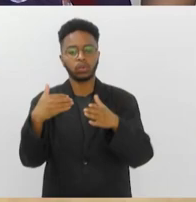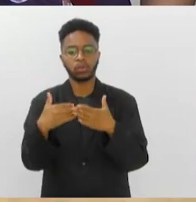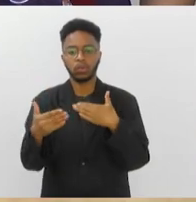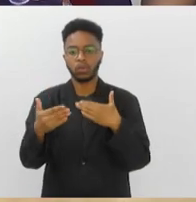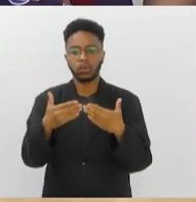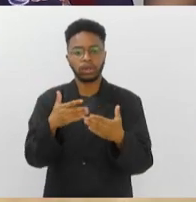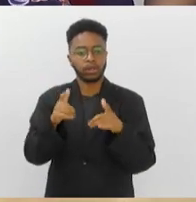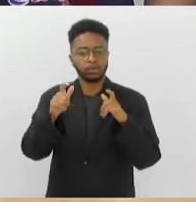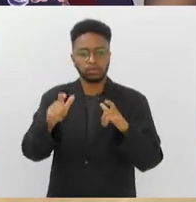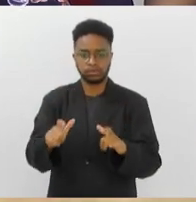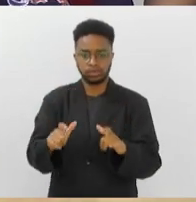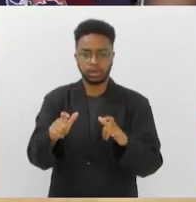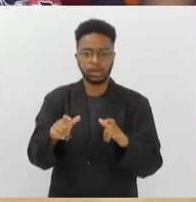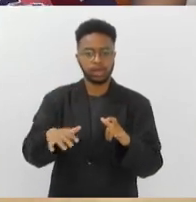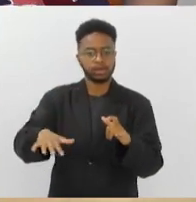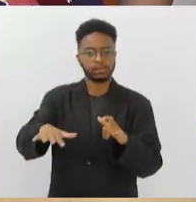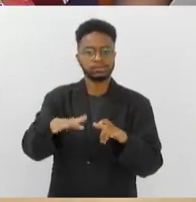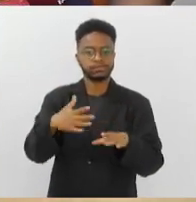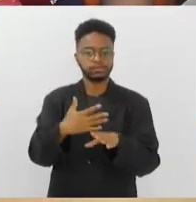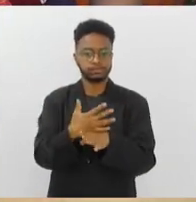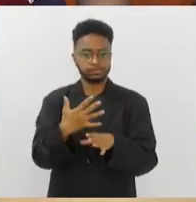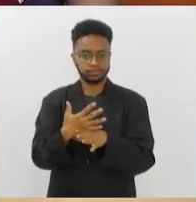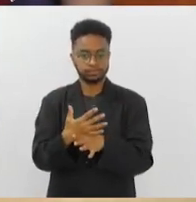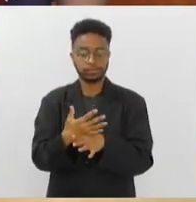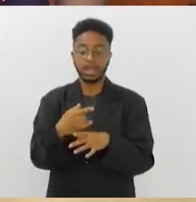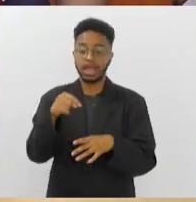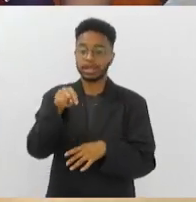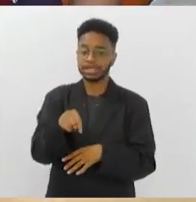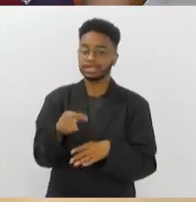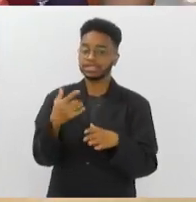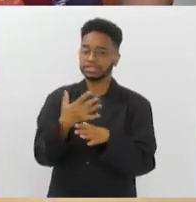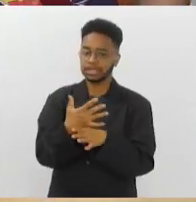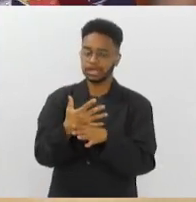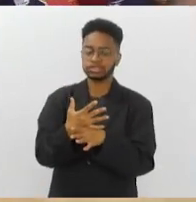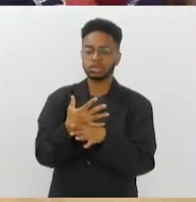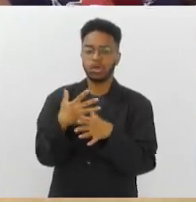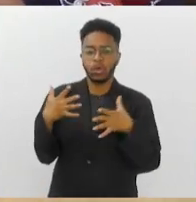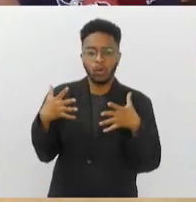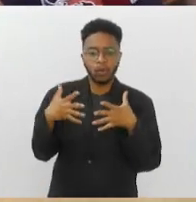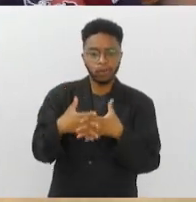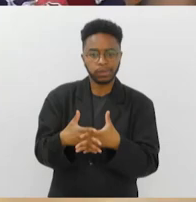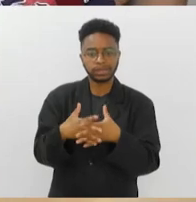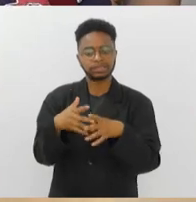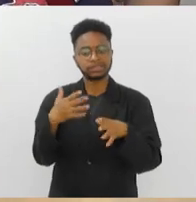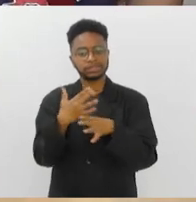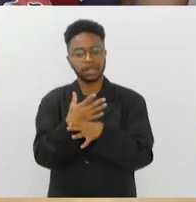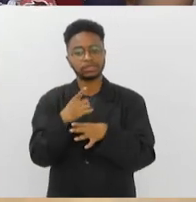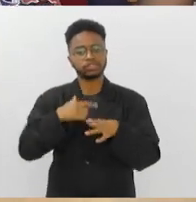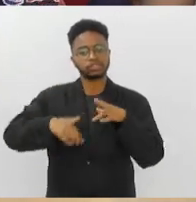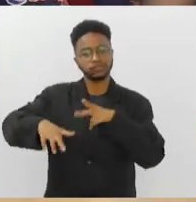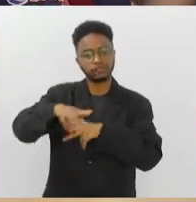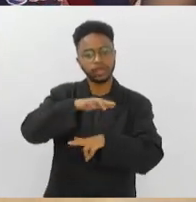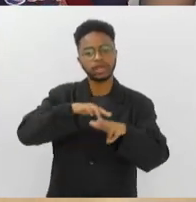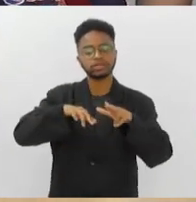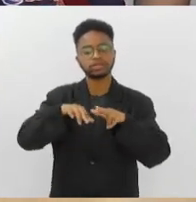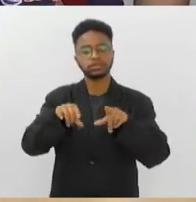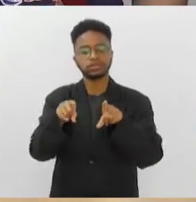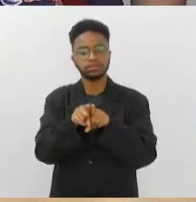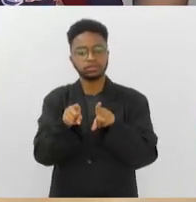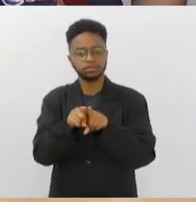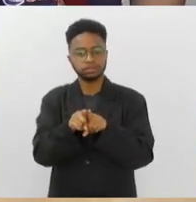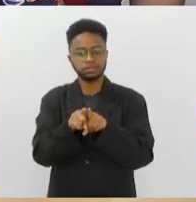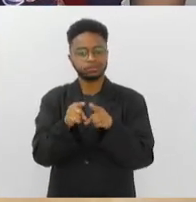qualquer parte da cidade. Uma cidade que é complexa, uma cidade que é diversa, que é